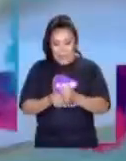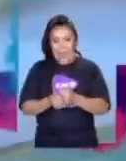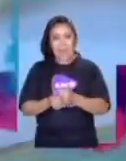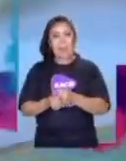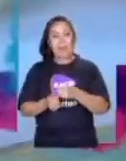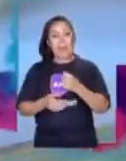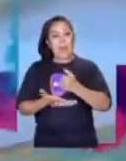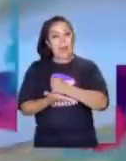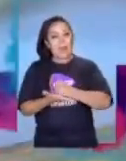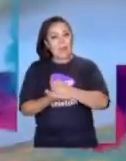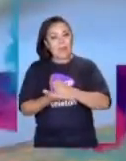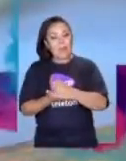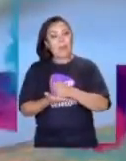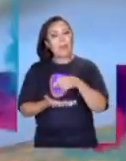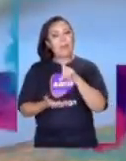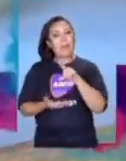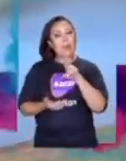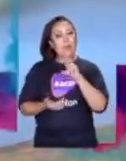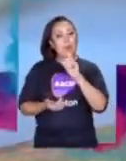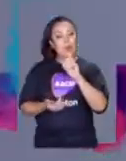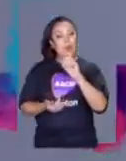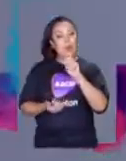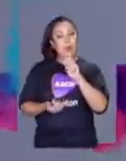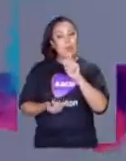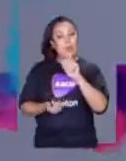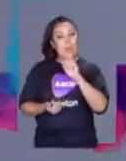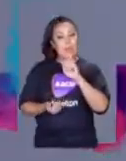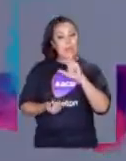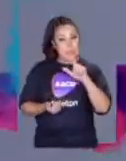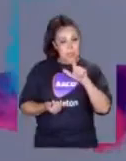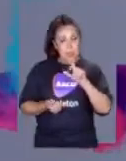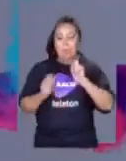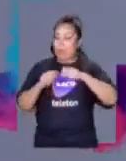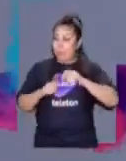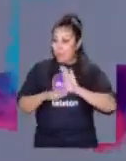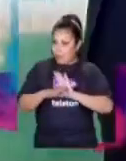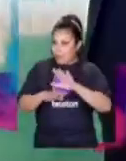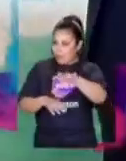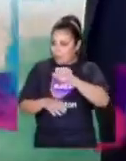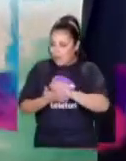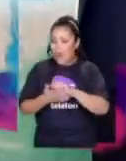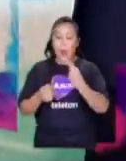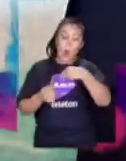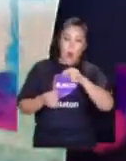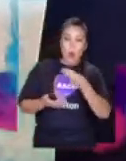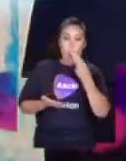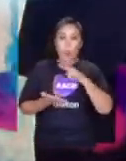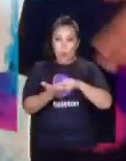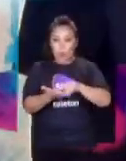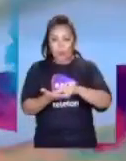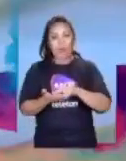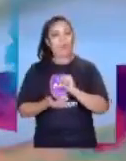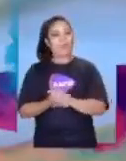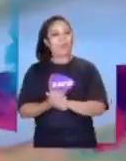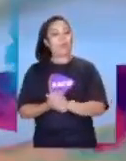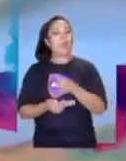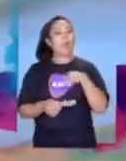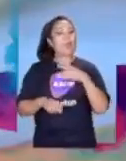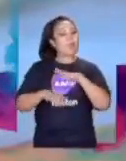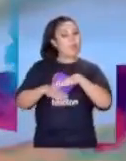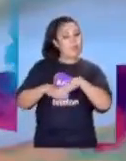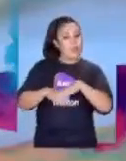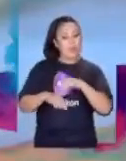é nossa parceira. A pessoa pode retirar nas lojas Drogasil dentro do estado de São Paulo e também receber pelos correios. Então a gente